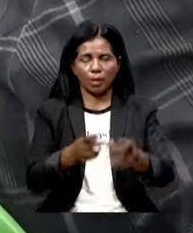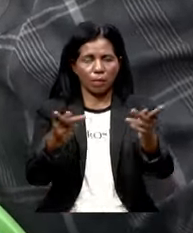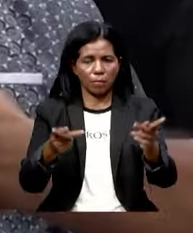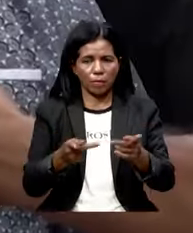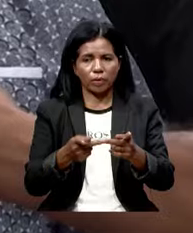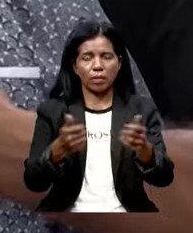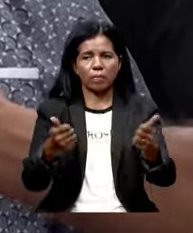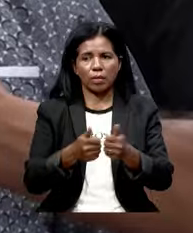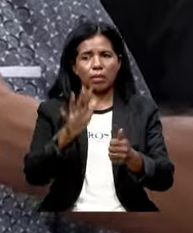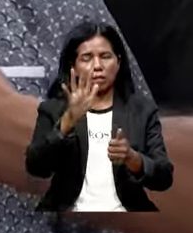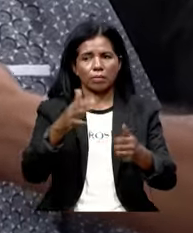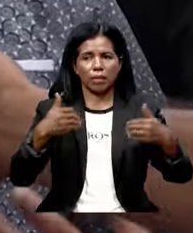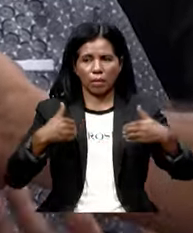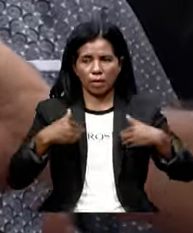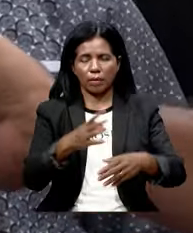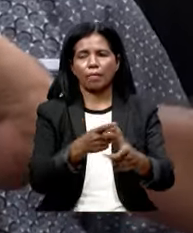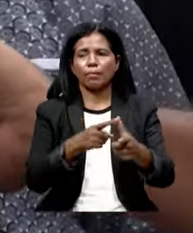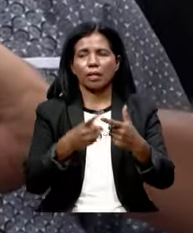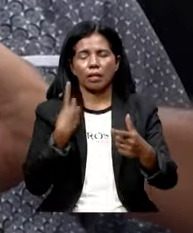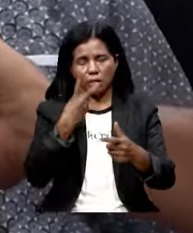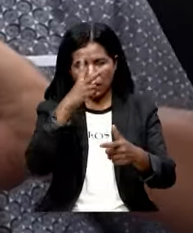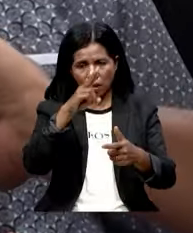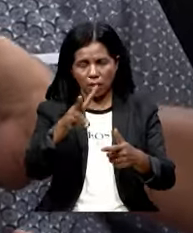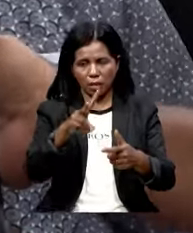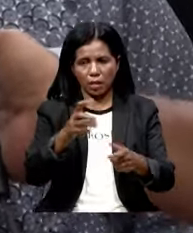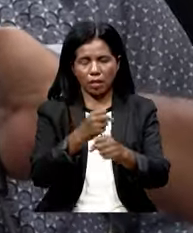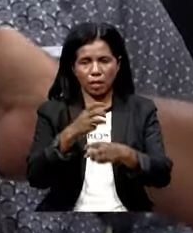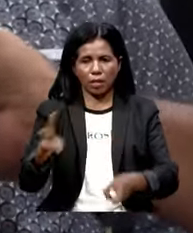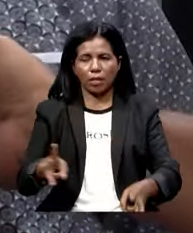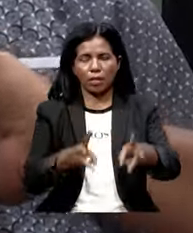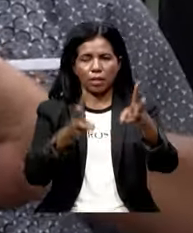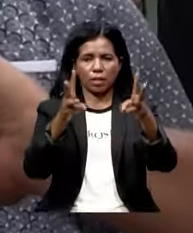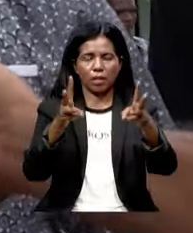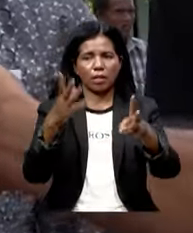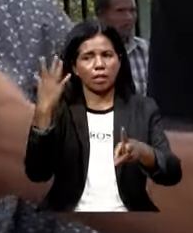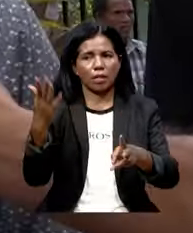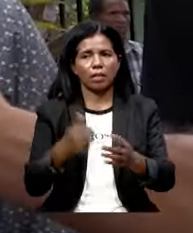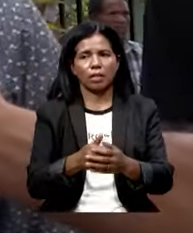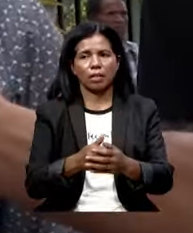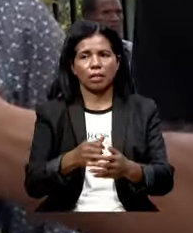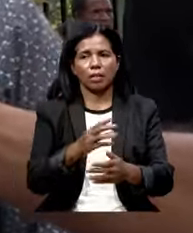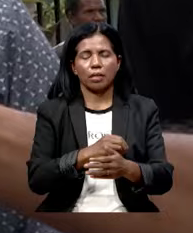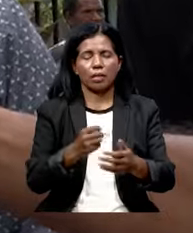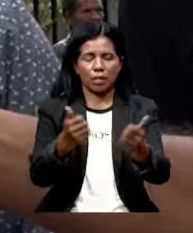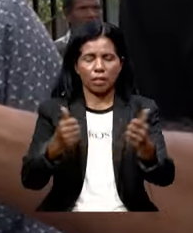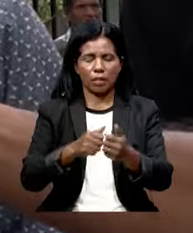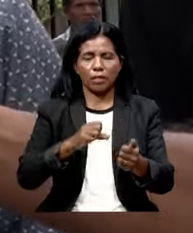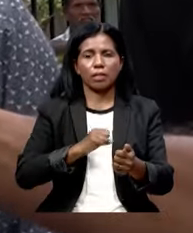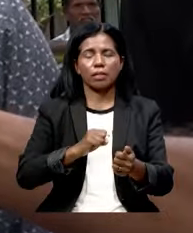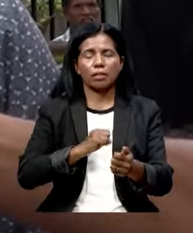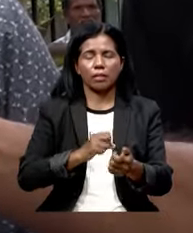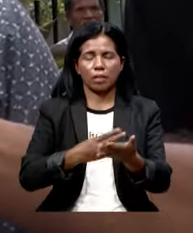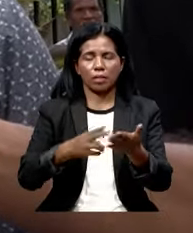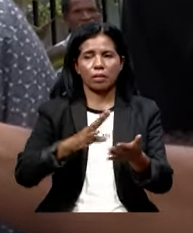hoto, na efeito ne, mansa, itare construção estrada ia bebo, São Miguel e aldeia São Miguel nia